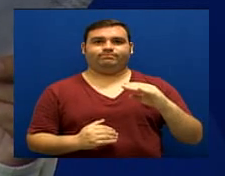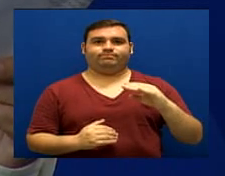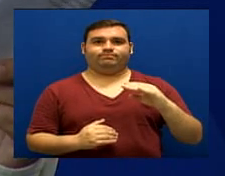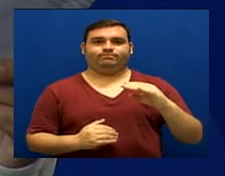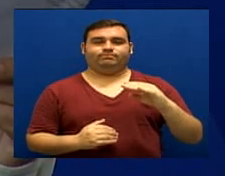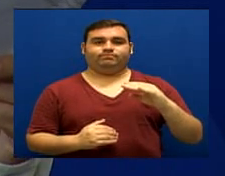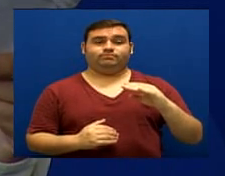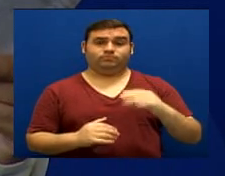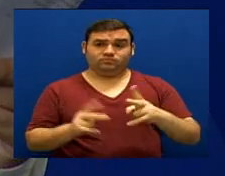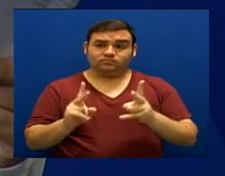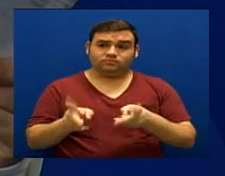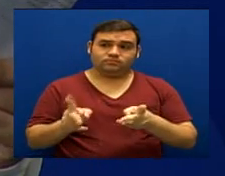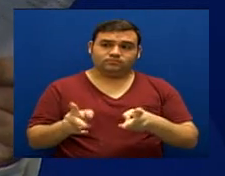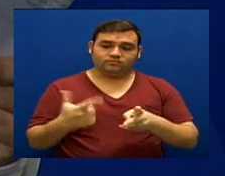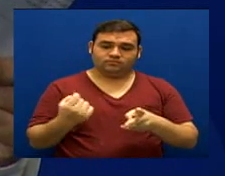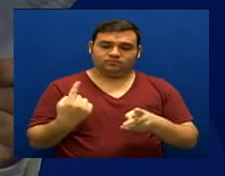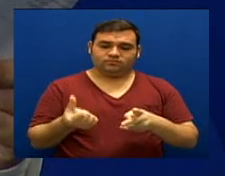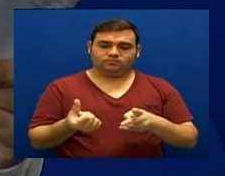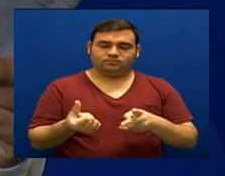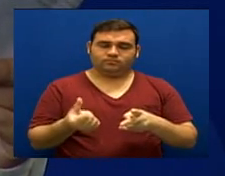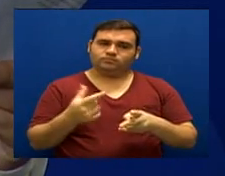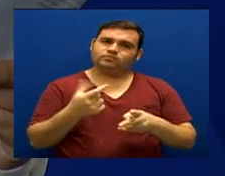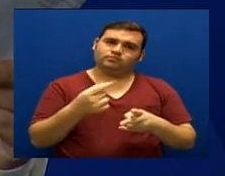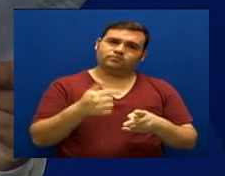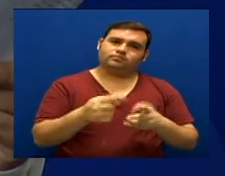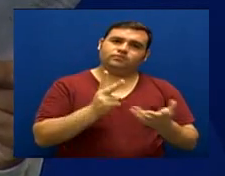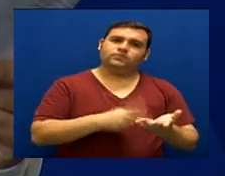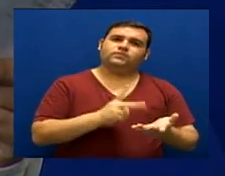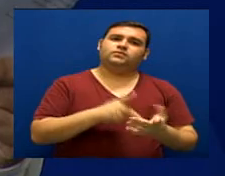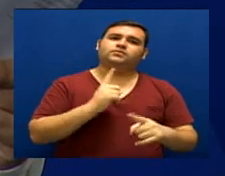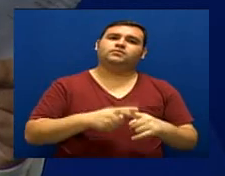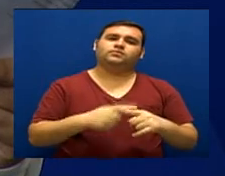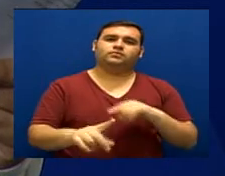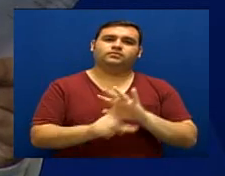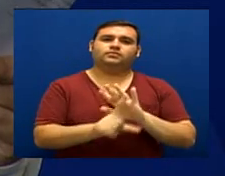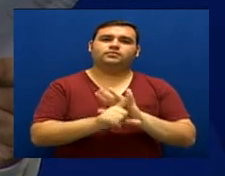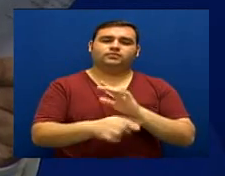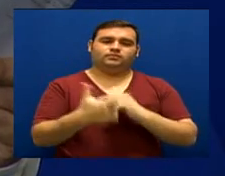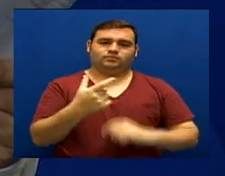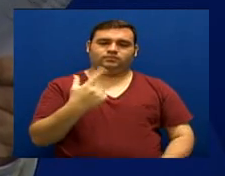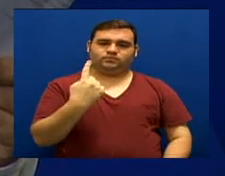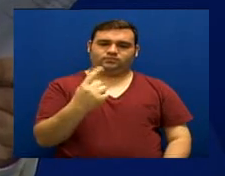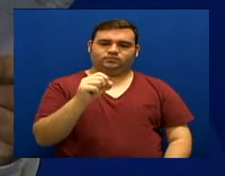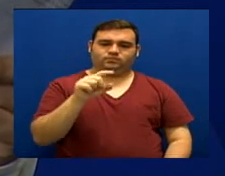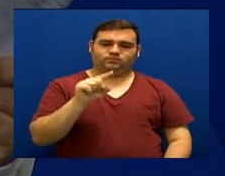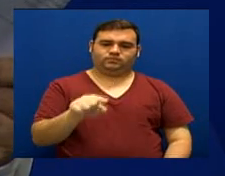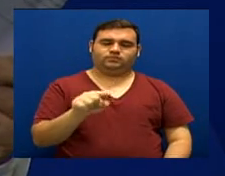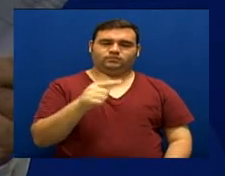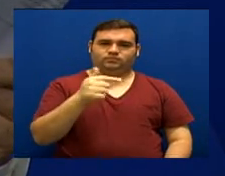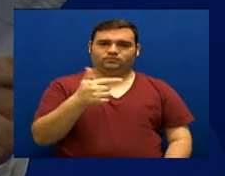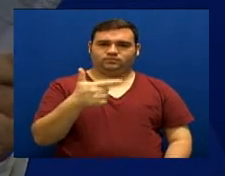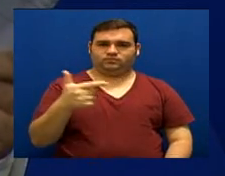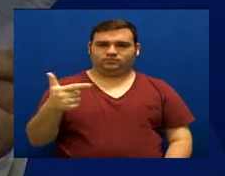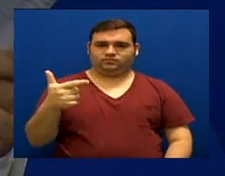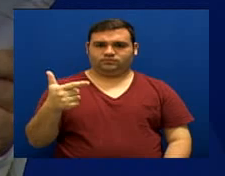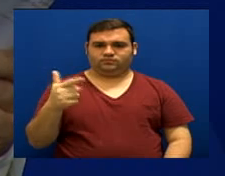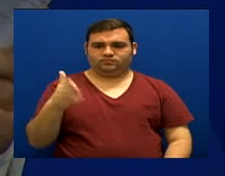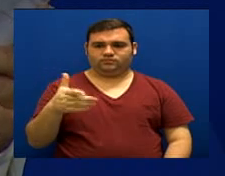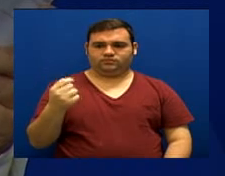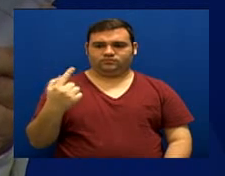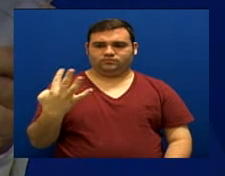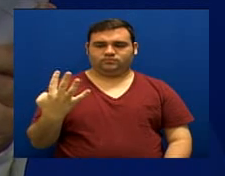continua existindo em 2017 por causa de uma lei que a 10.722 de 14